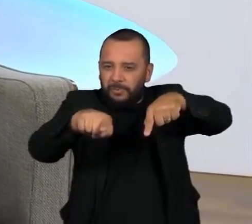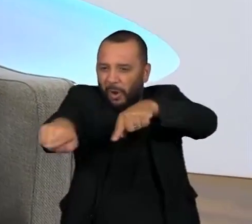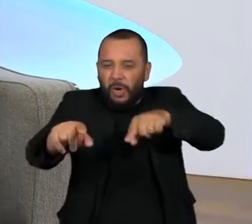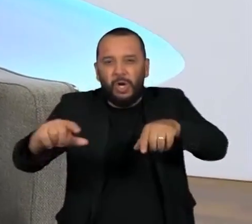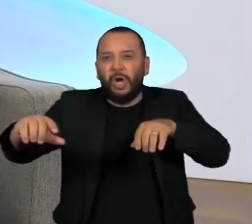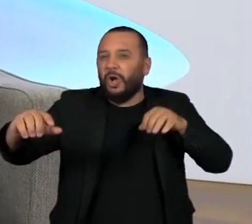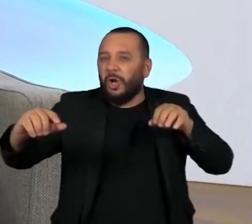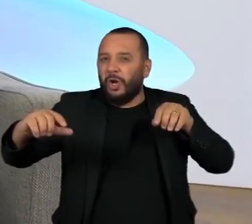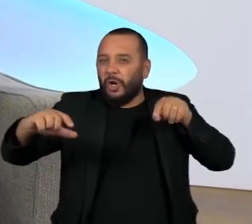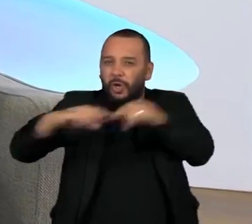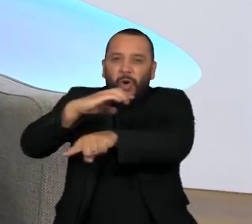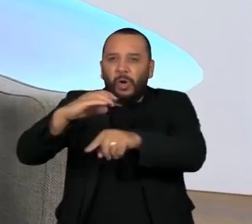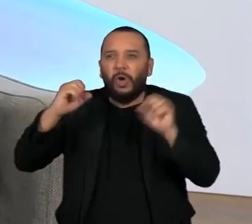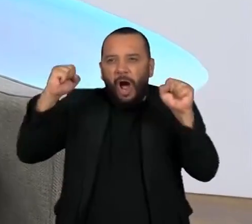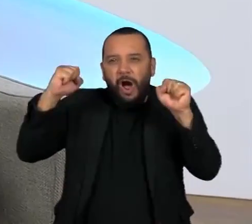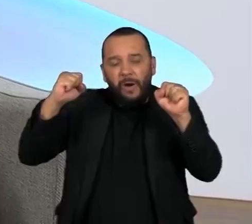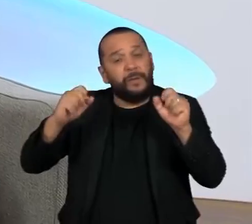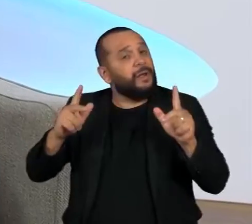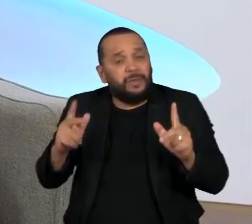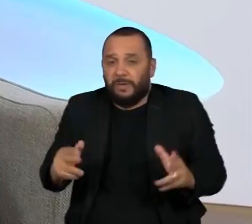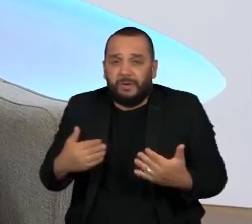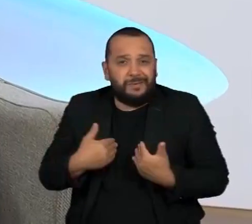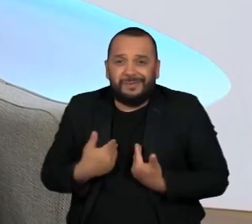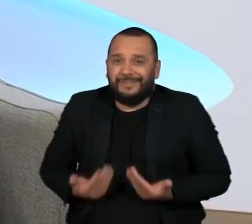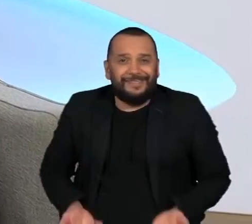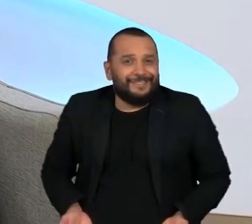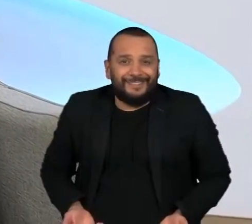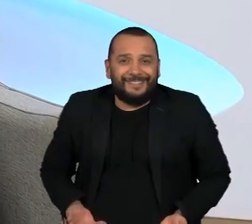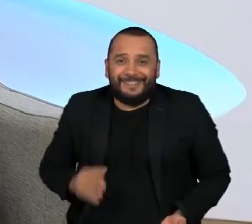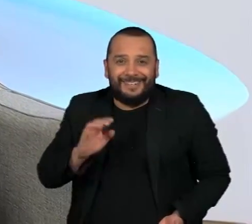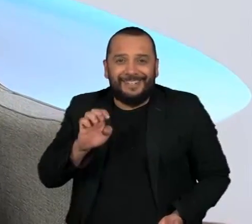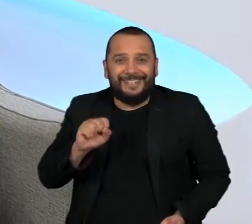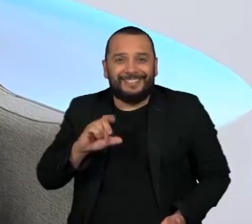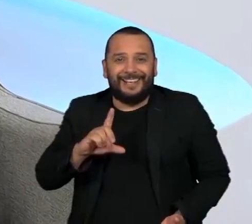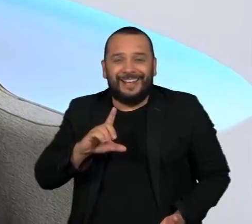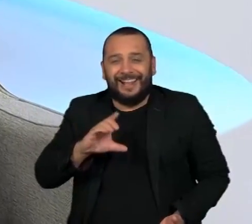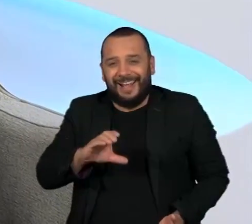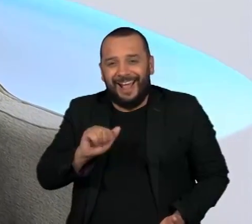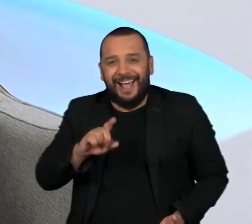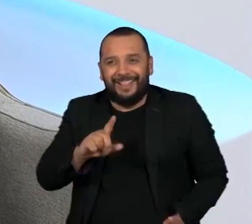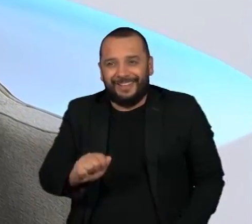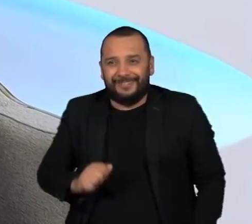fácil para ele fazer o gol então eu aprendi